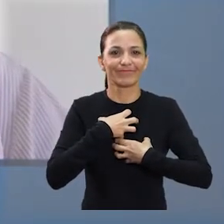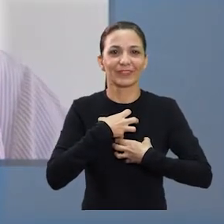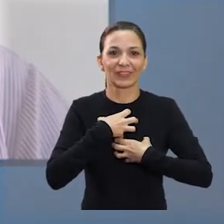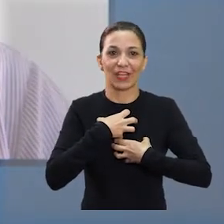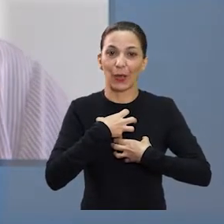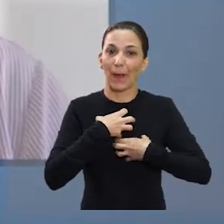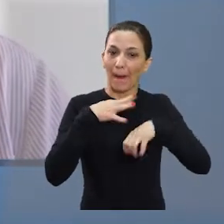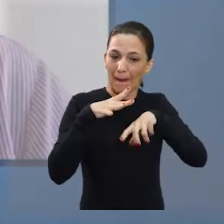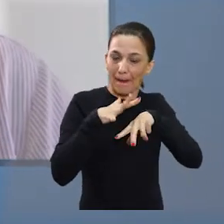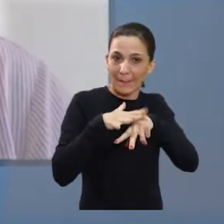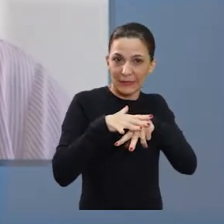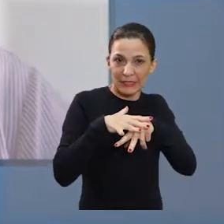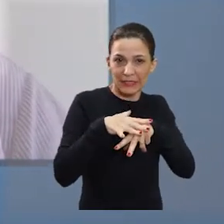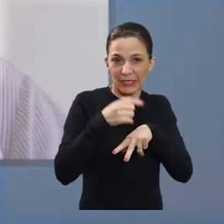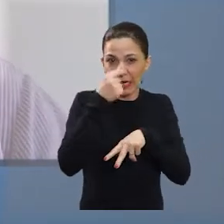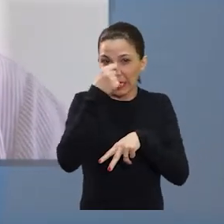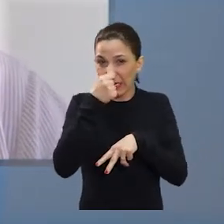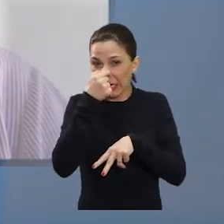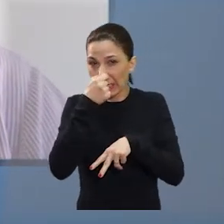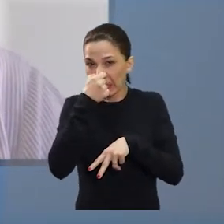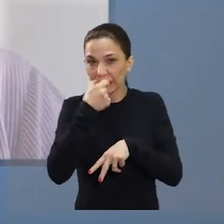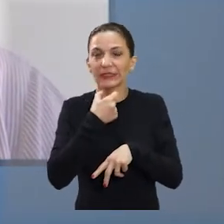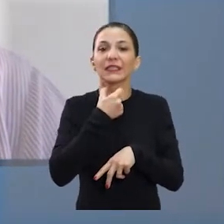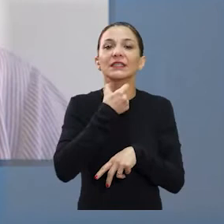tem características diferentes, tá?